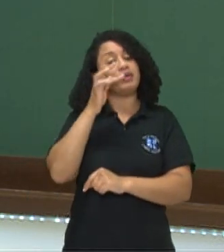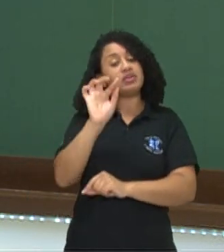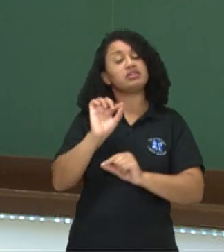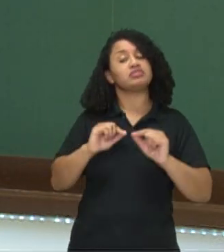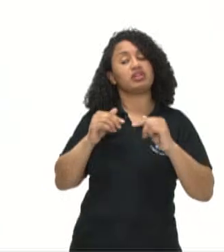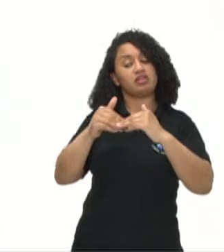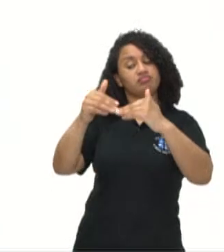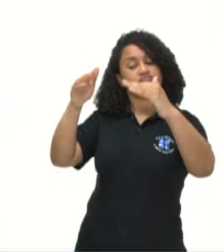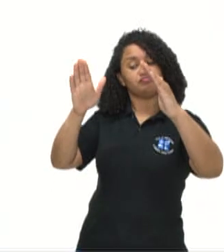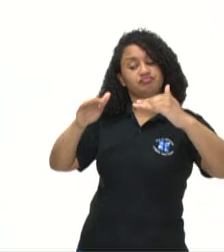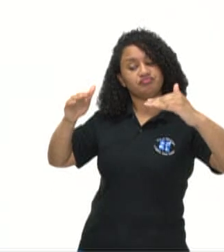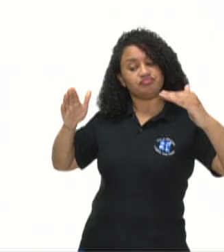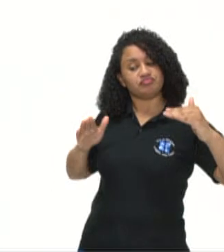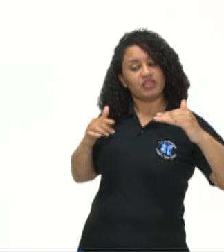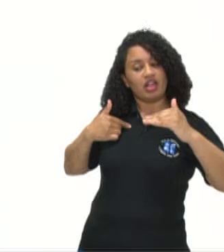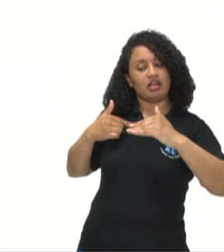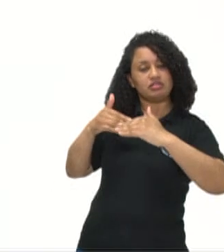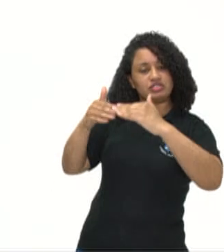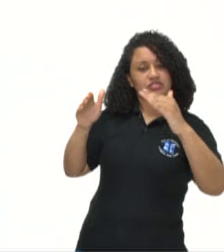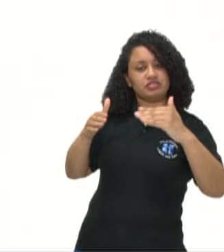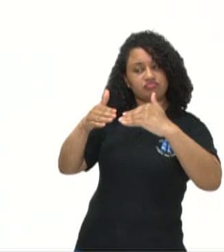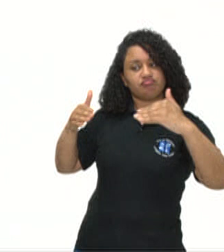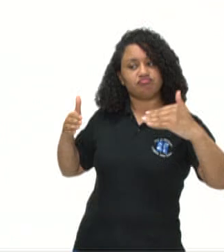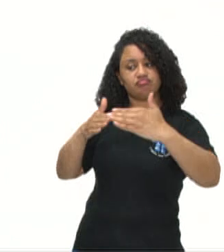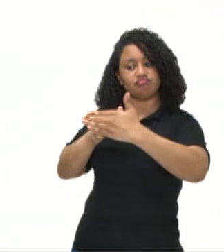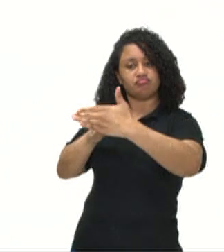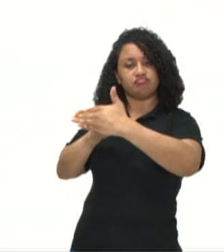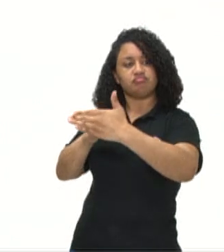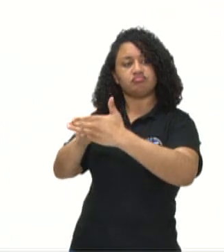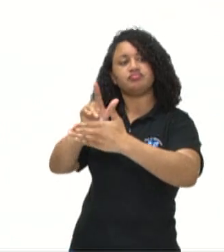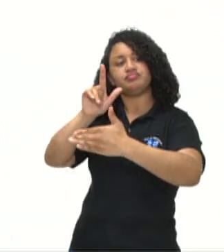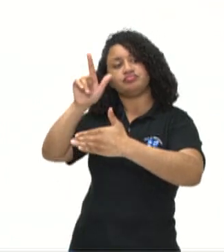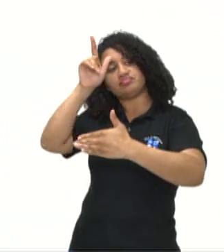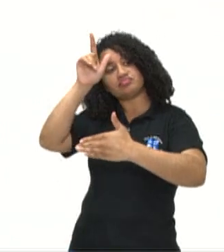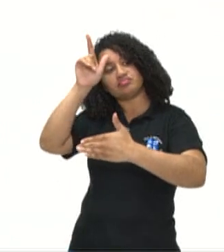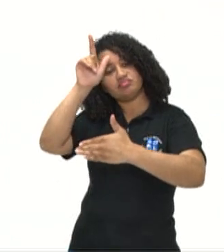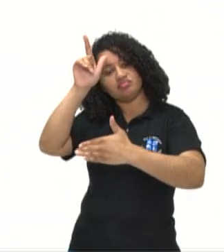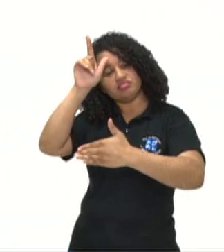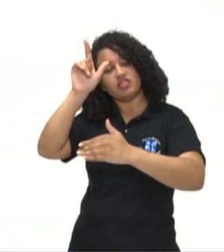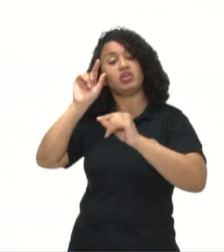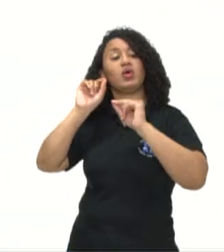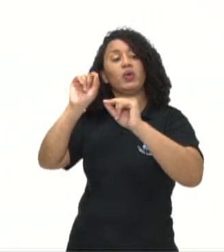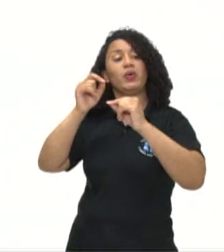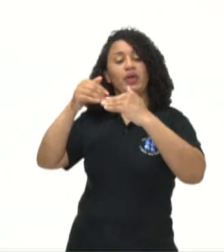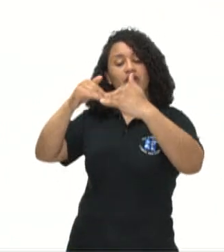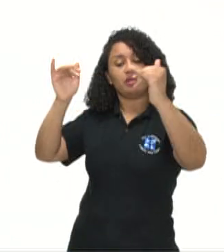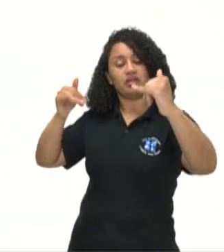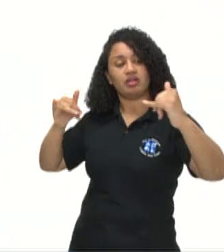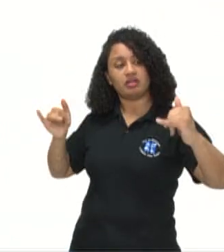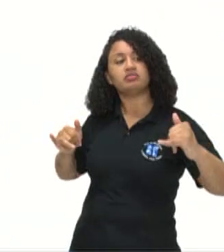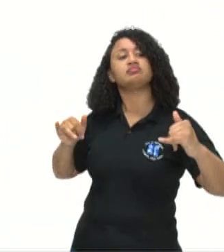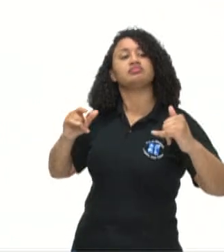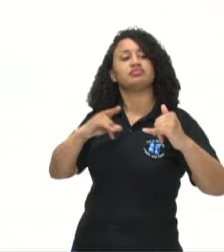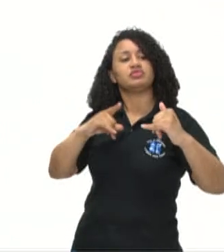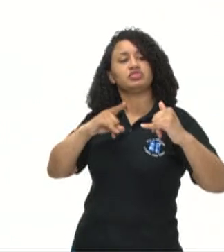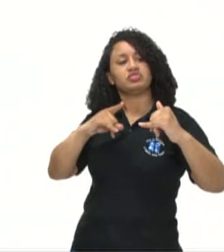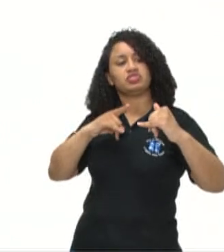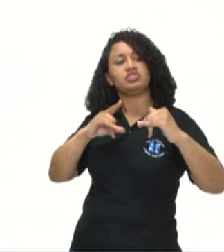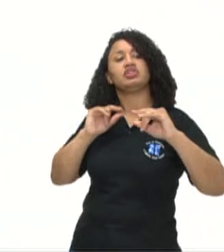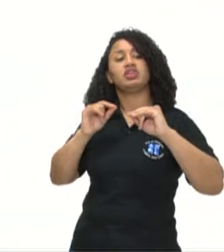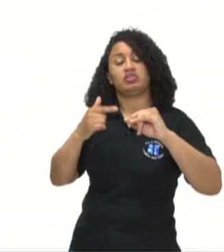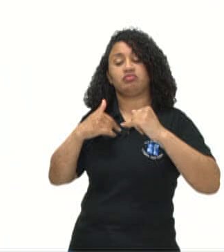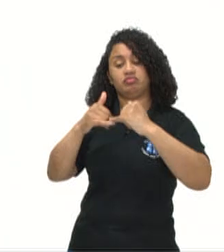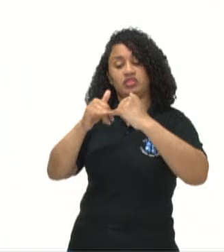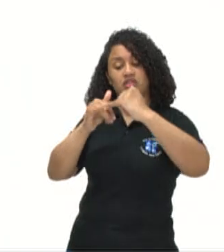se fortificou na divisa com a Alemanha, a chamada linha Maginot. E na divisa